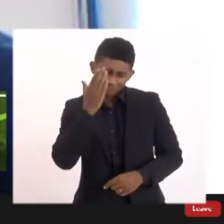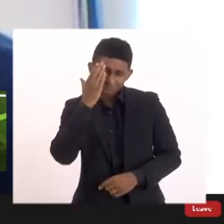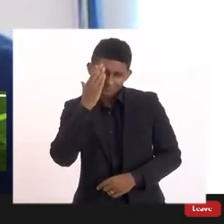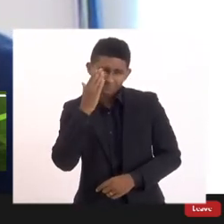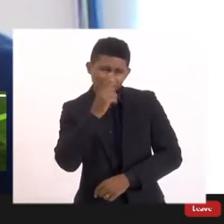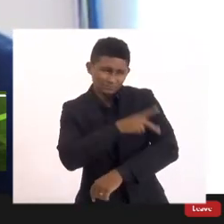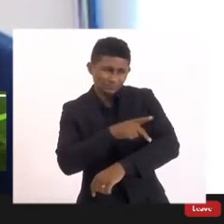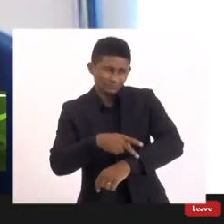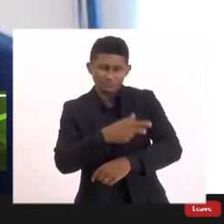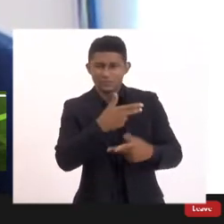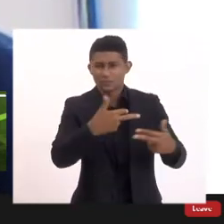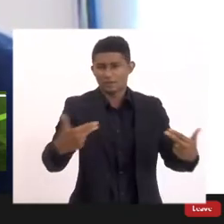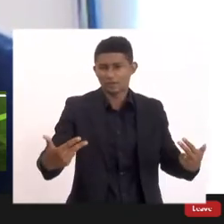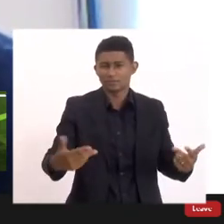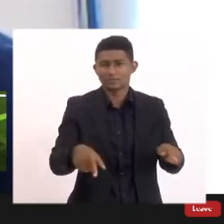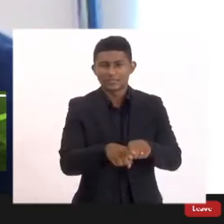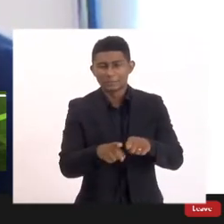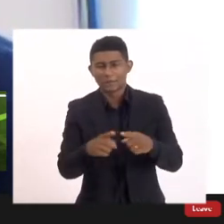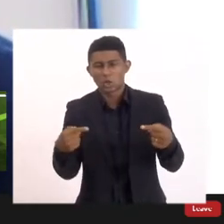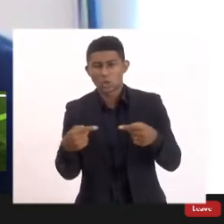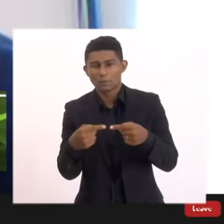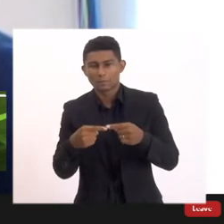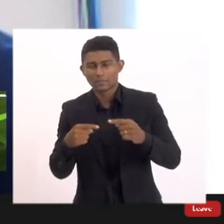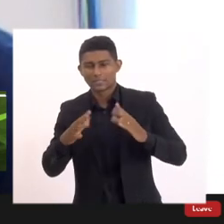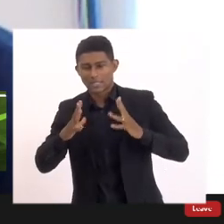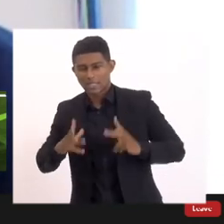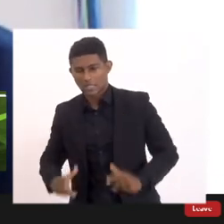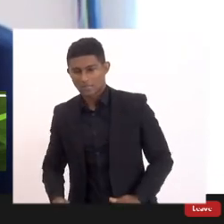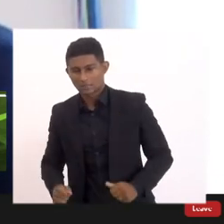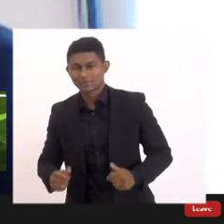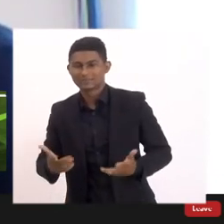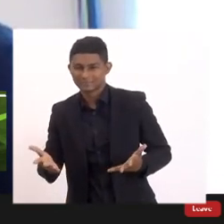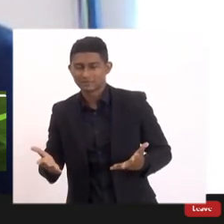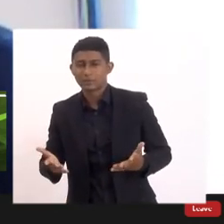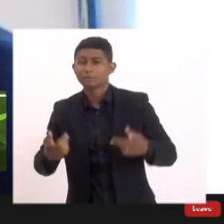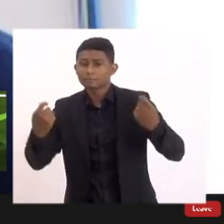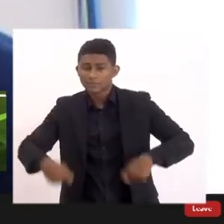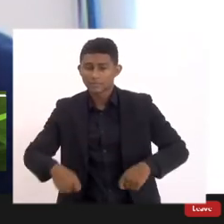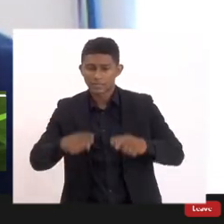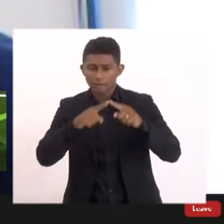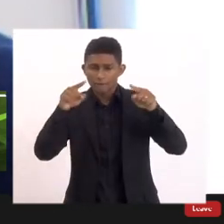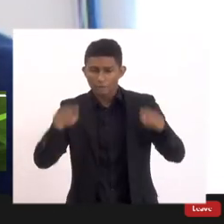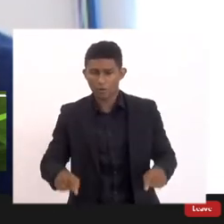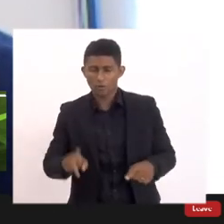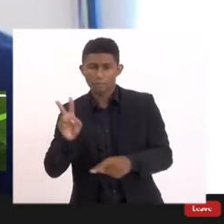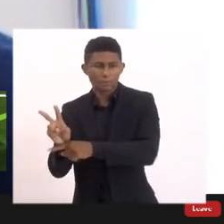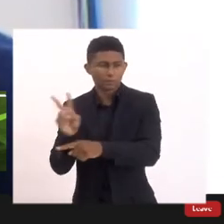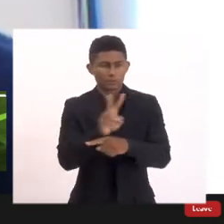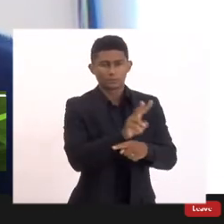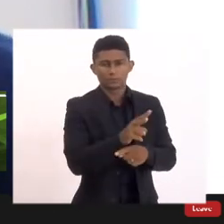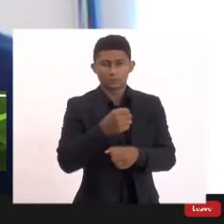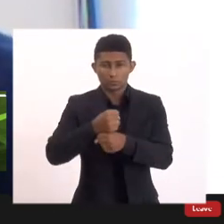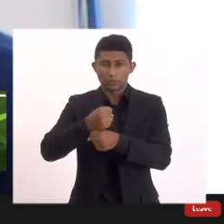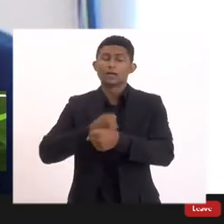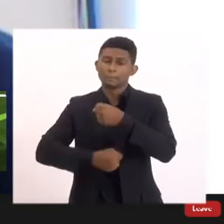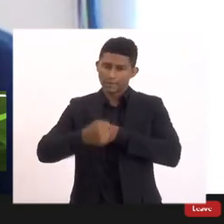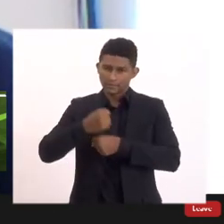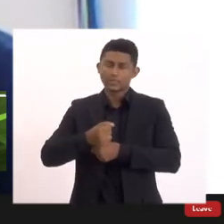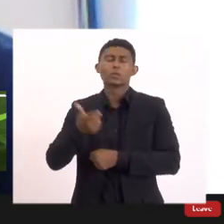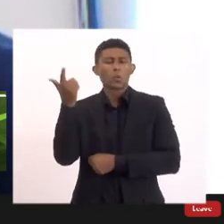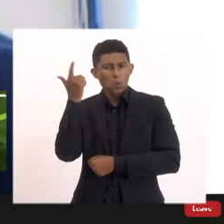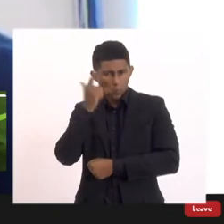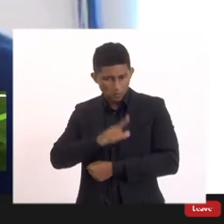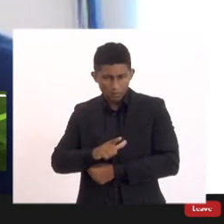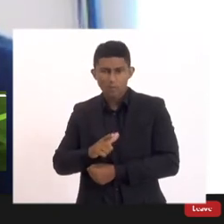também sanitárias, para auxiliar no respeito aos protocolos. A gente teve um avanço no ano passado, eu quero destacar isso, com